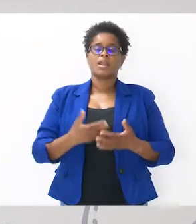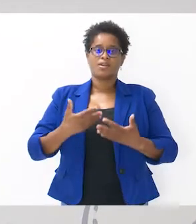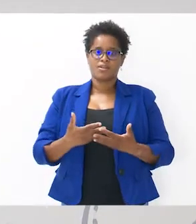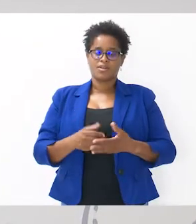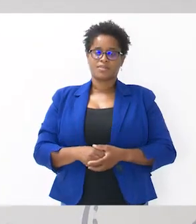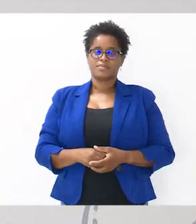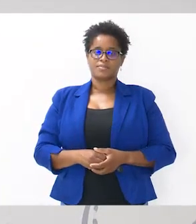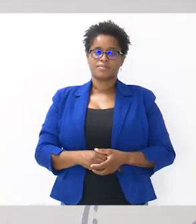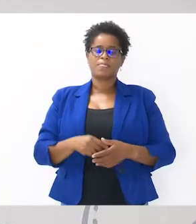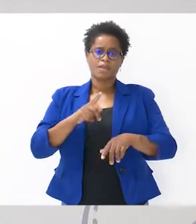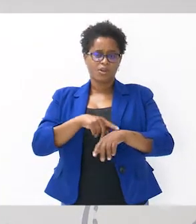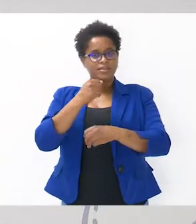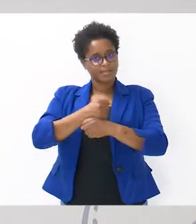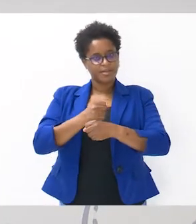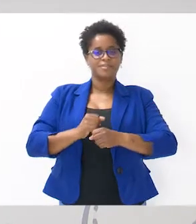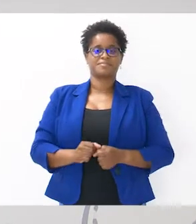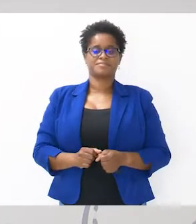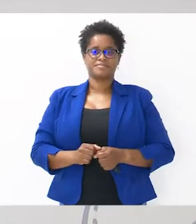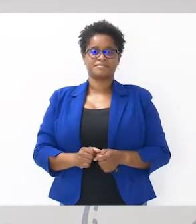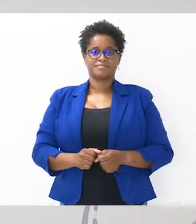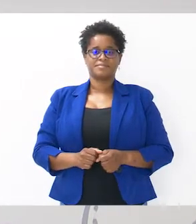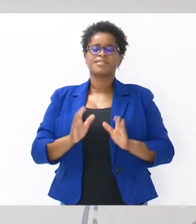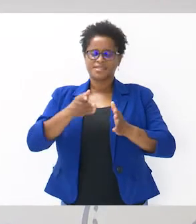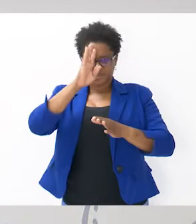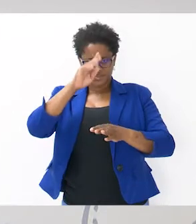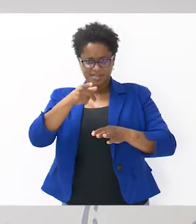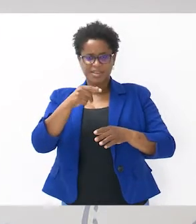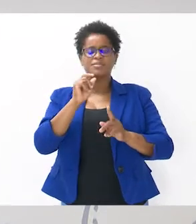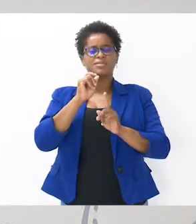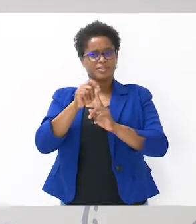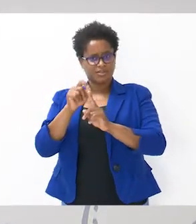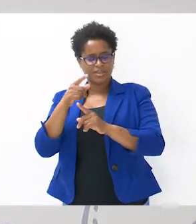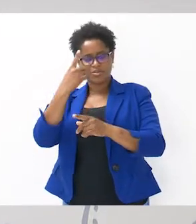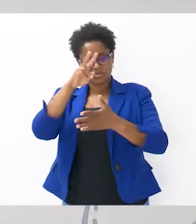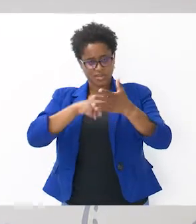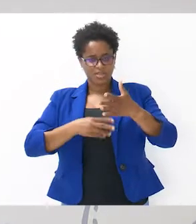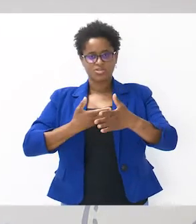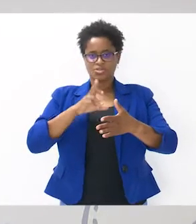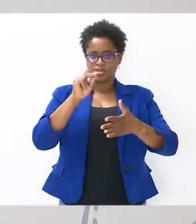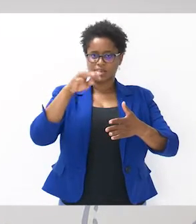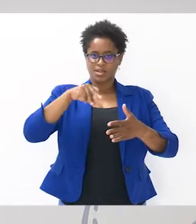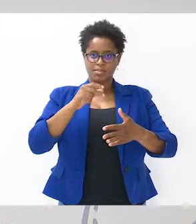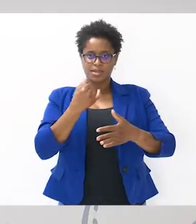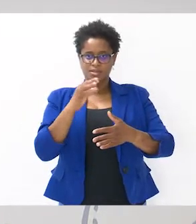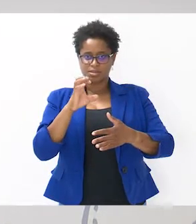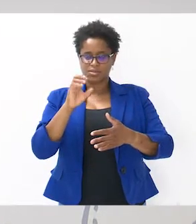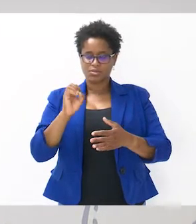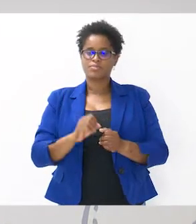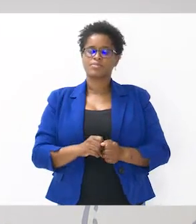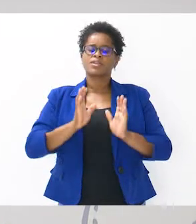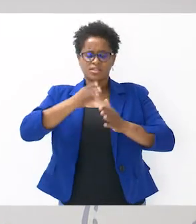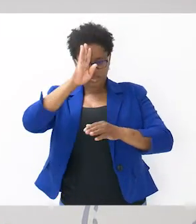Agora é hora de exercício. Já sabem identificar um texto dramático? Já sabem